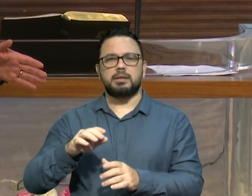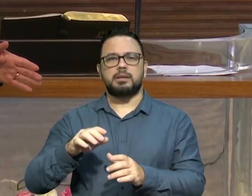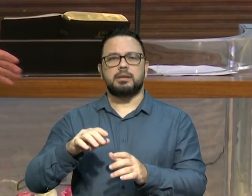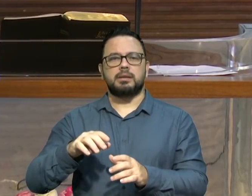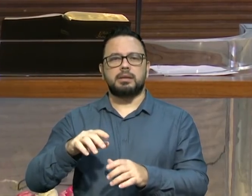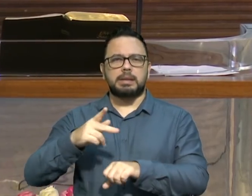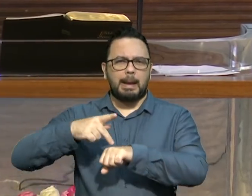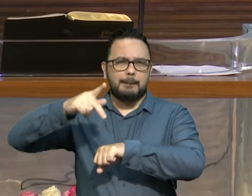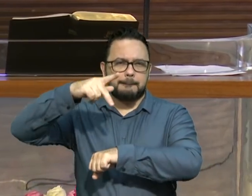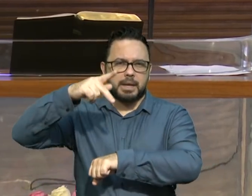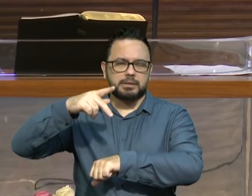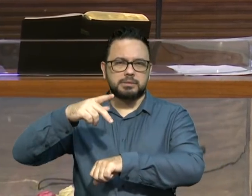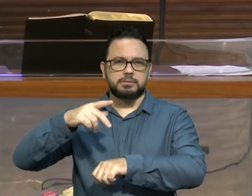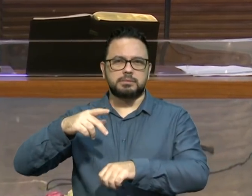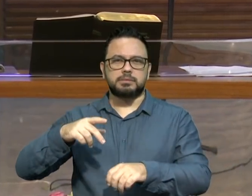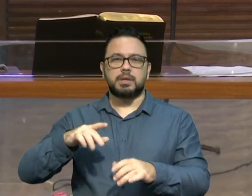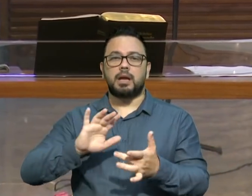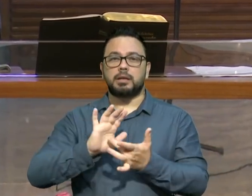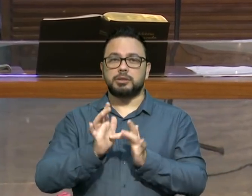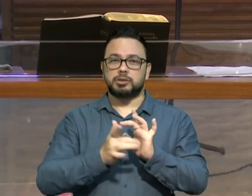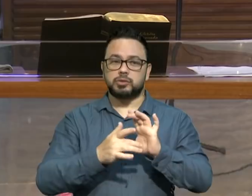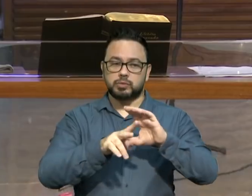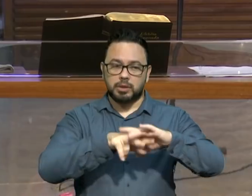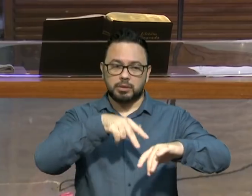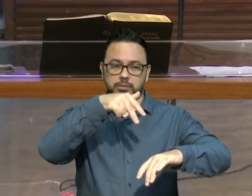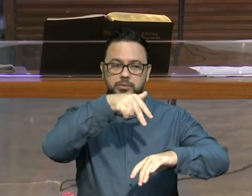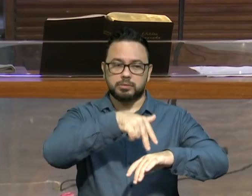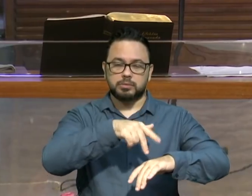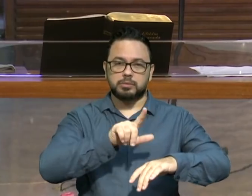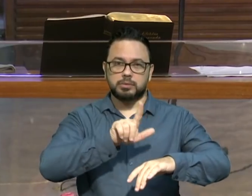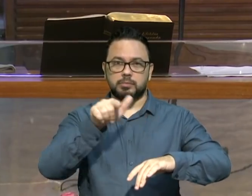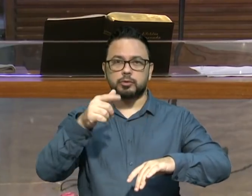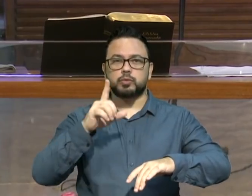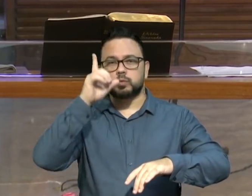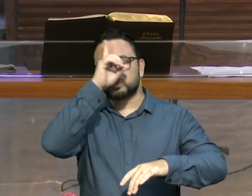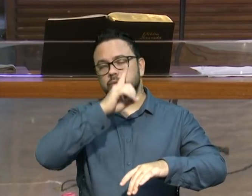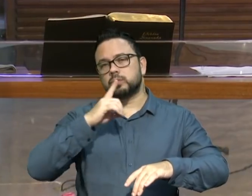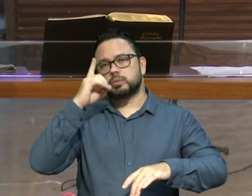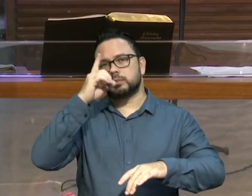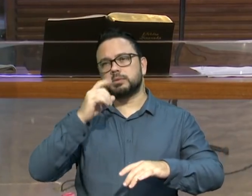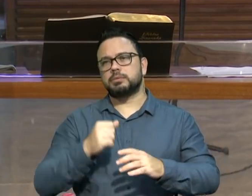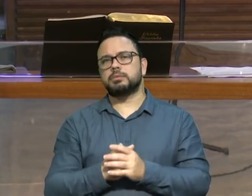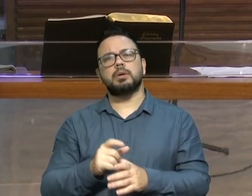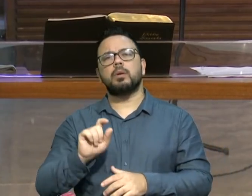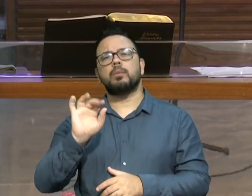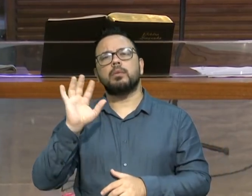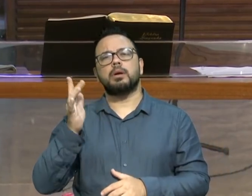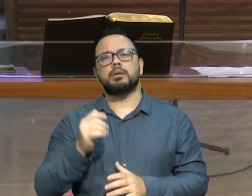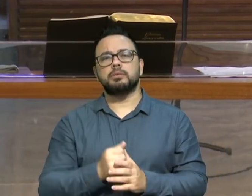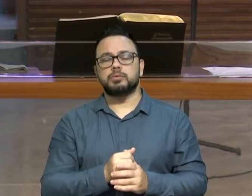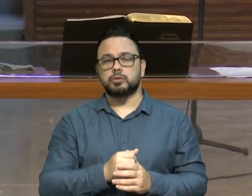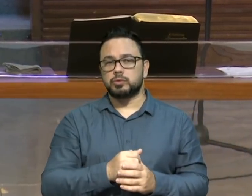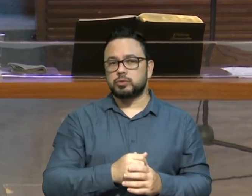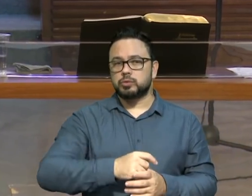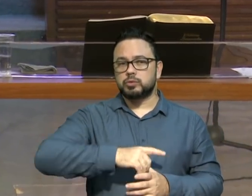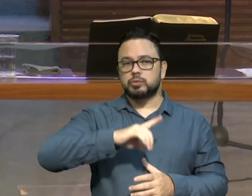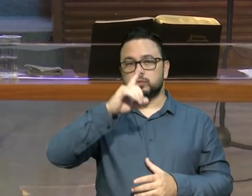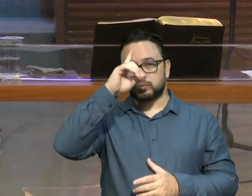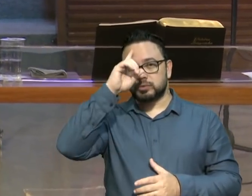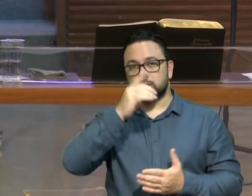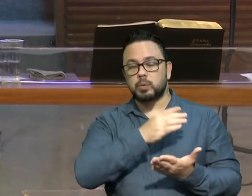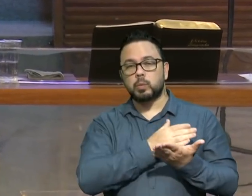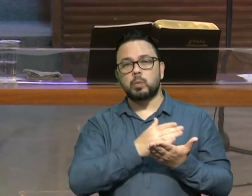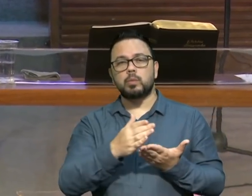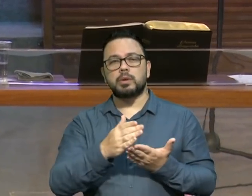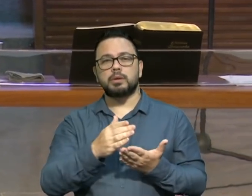e Jesus ressuscitou no primeiro dia da semana domingo o dia das o que que aconteceu o dia das Primícias a festa das